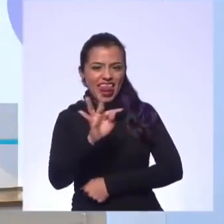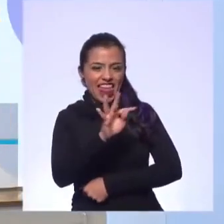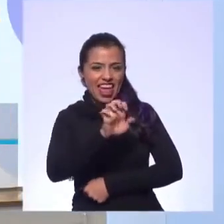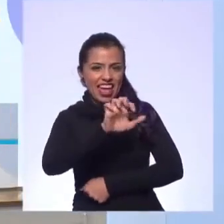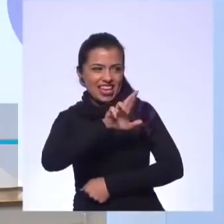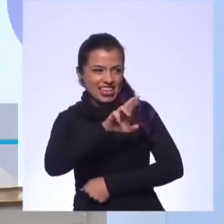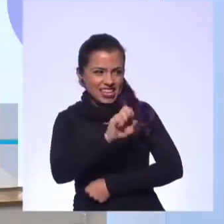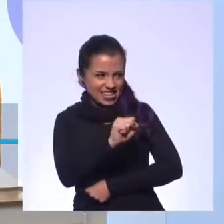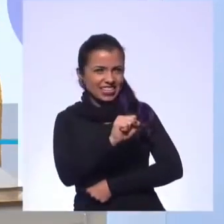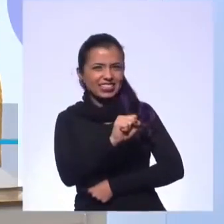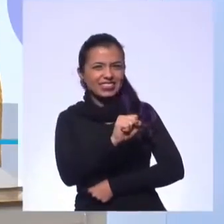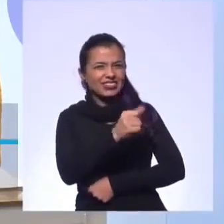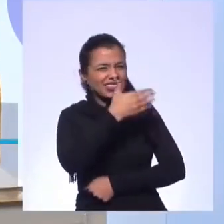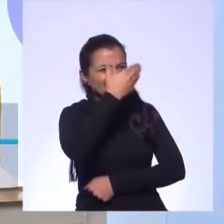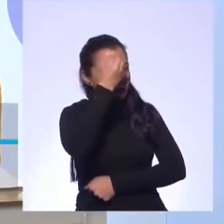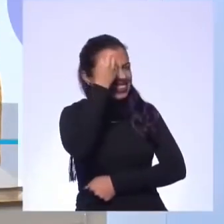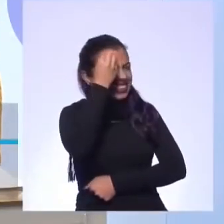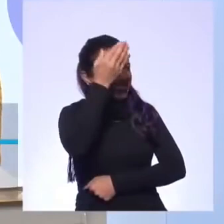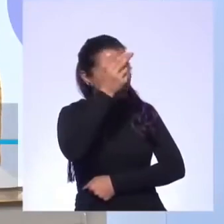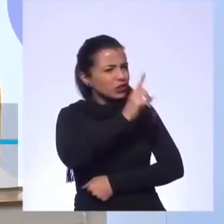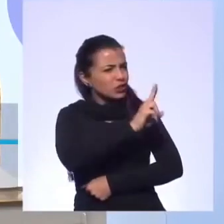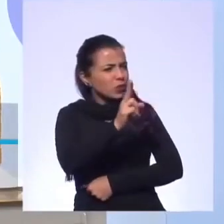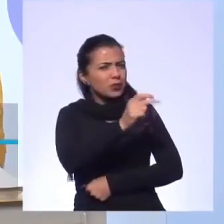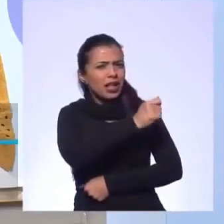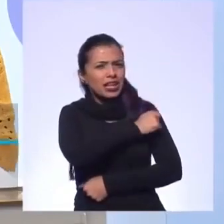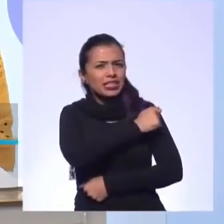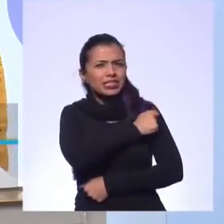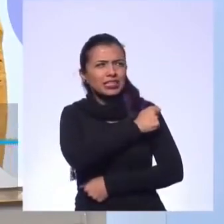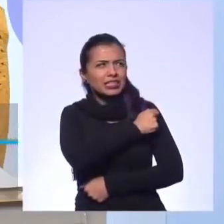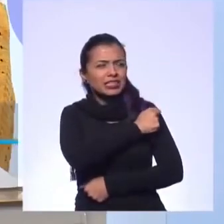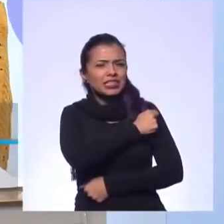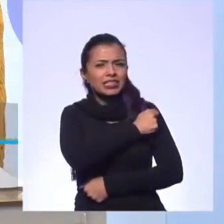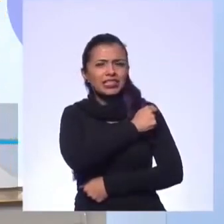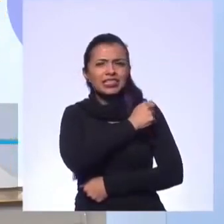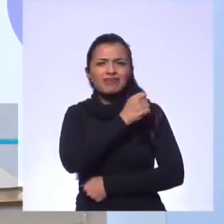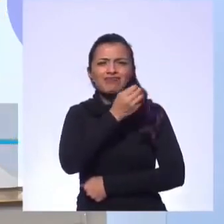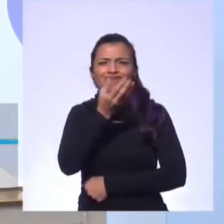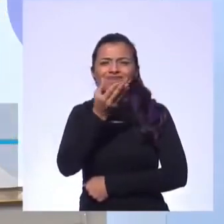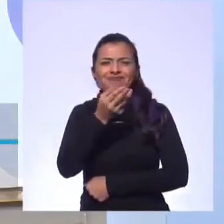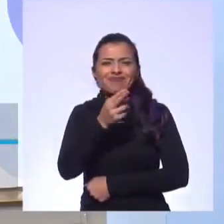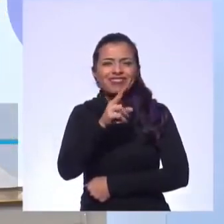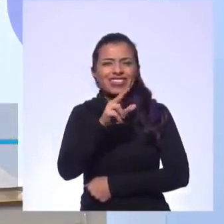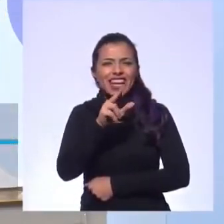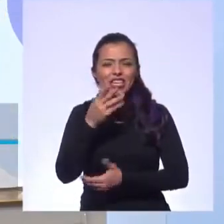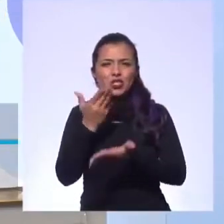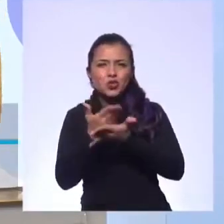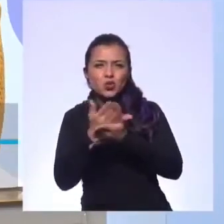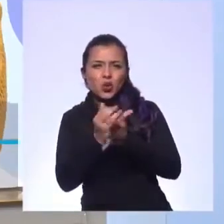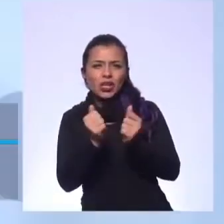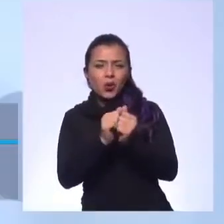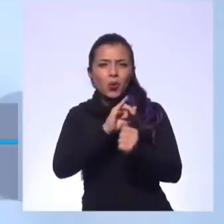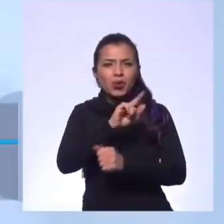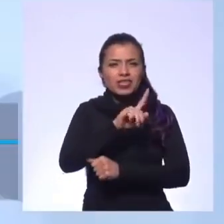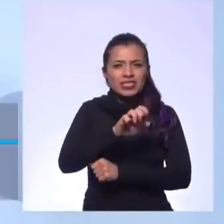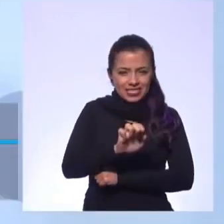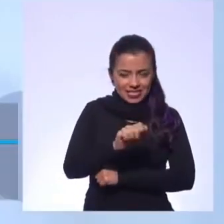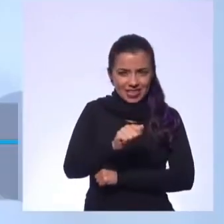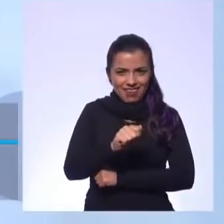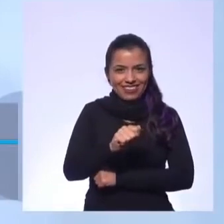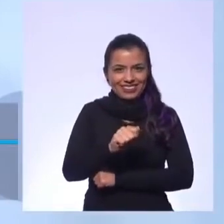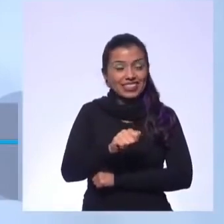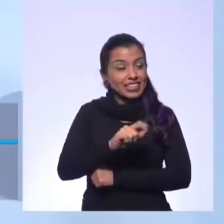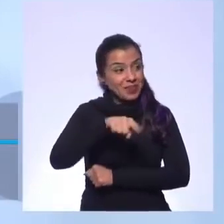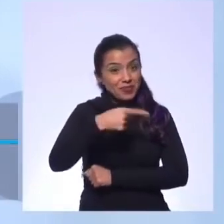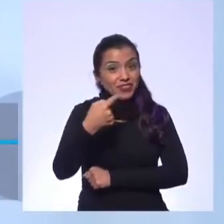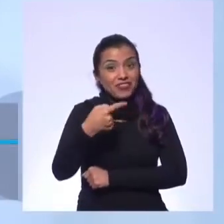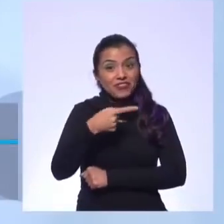Né? eu esqueci o nome da aluna. Eu sei que é Study with Isa, estude com Isa. Study Visa. A gente vai passar na próxima aula algum pessoal que